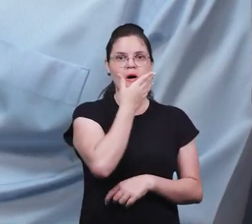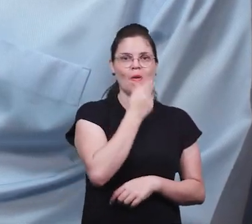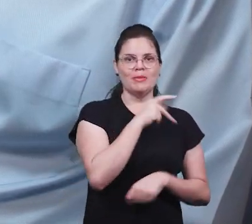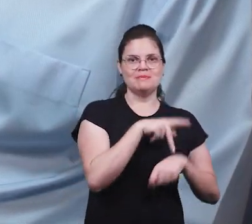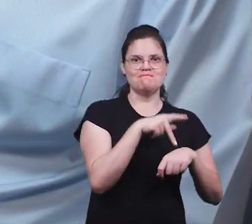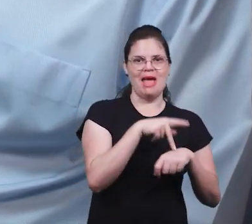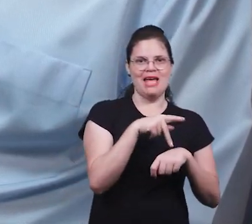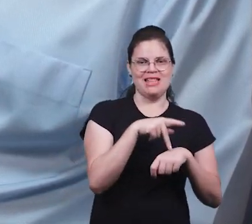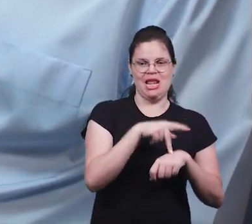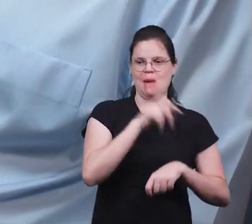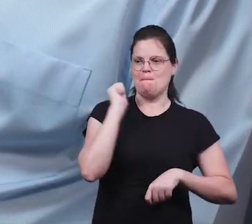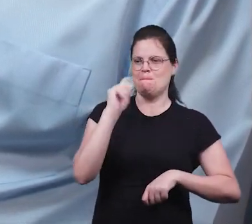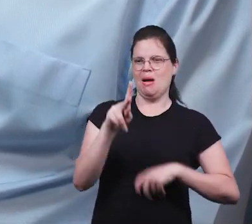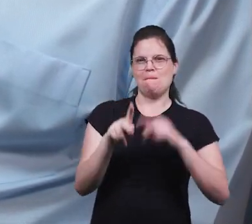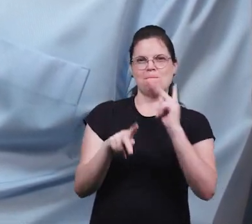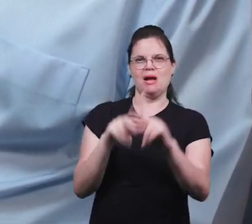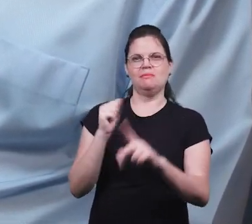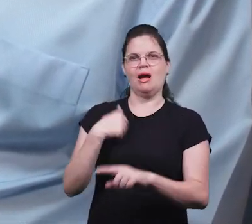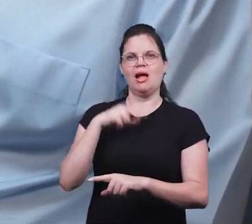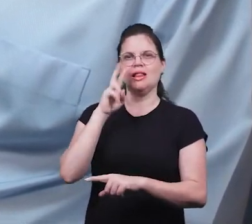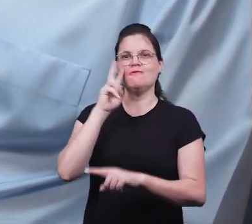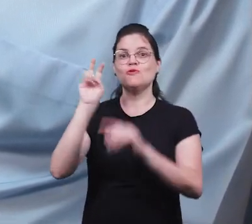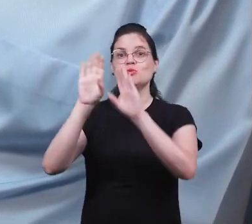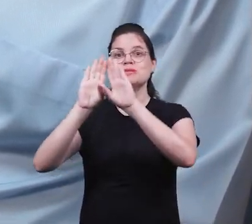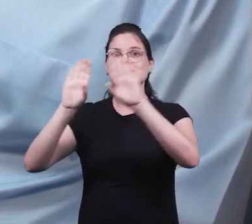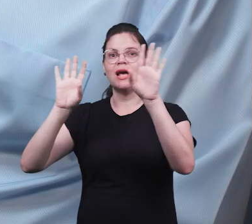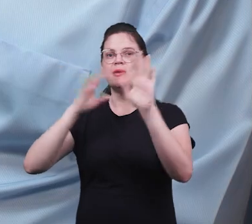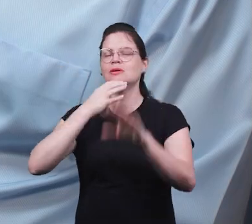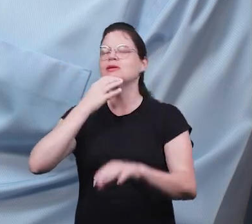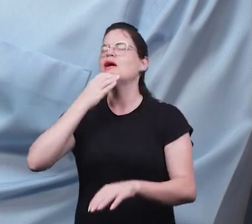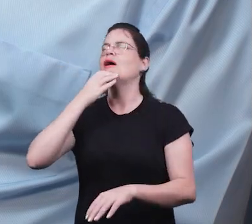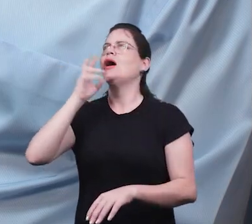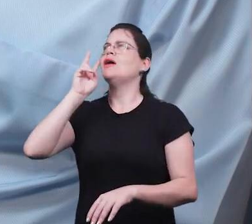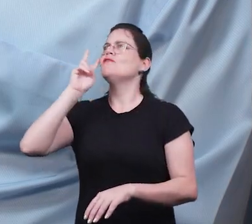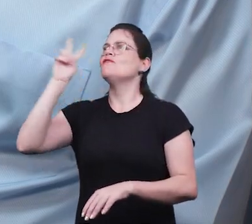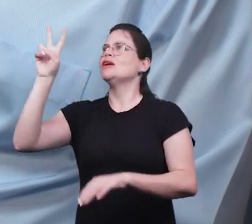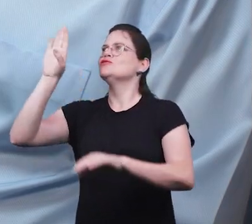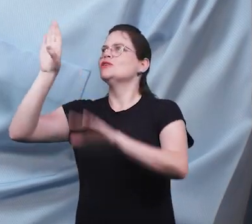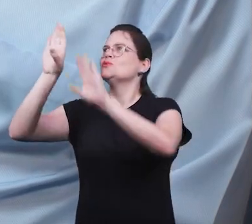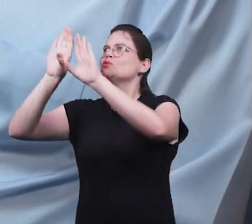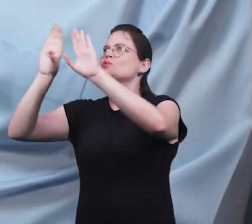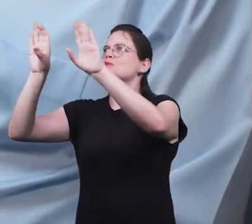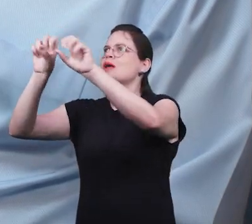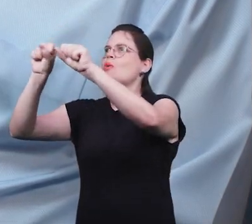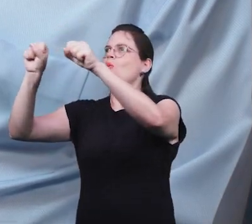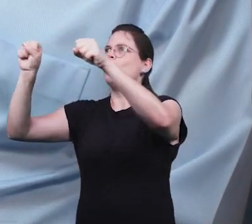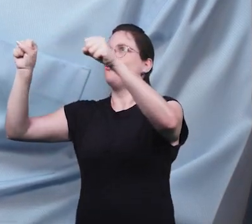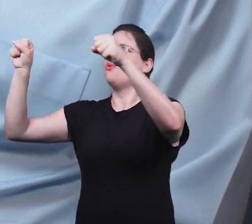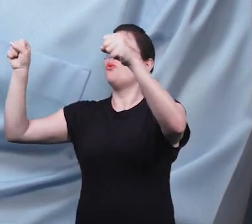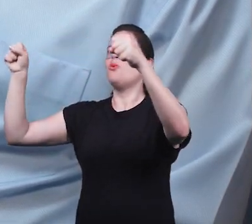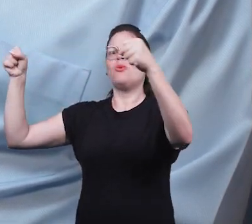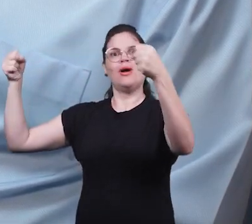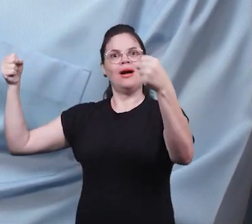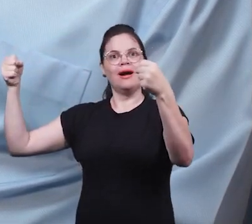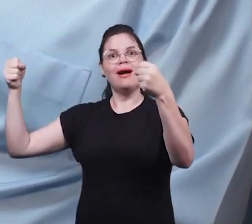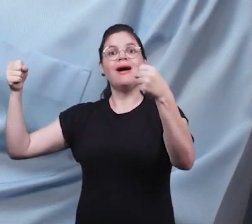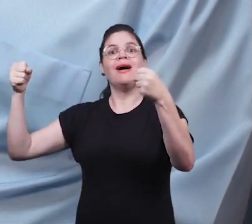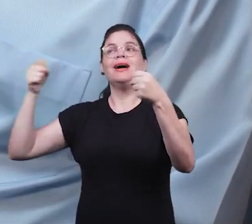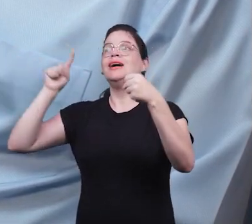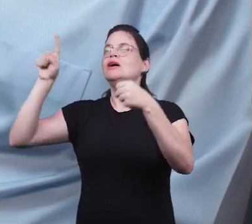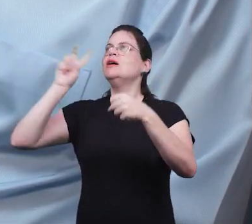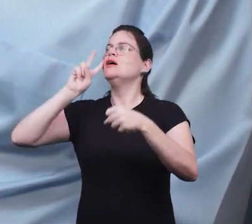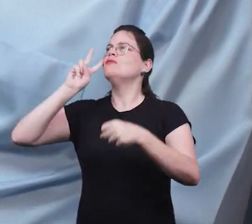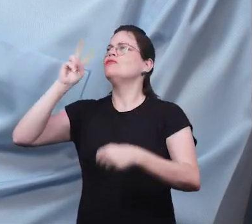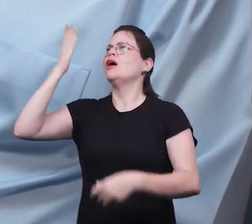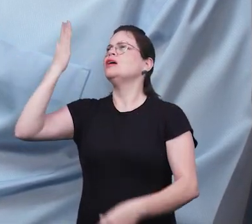Deus. O Filho do Homem estava ali, que é a salvação. Nos momentos mais difíceis da vida do homem, mais tenebrosos, a gente pode olhar